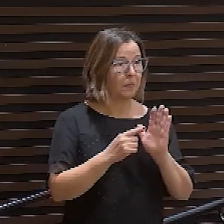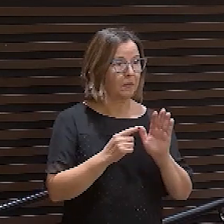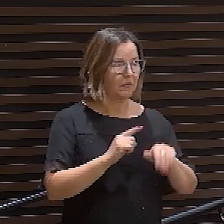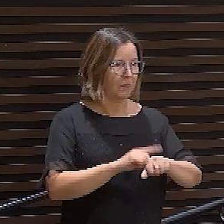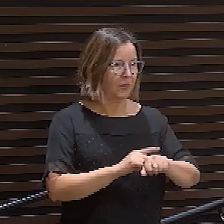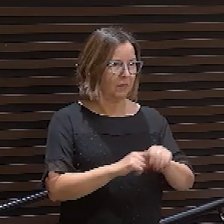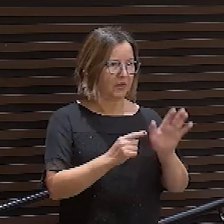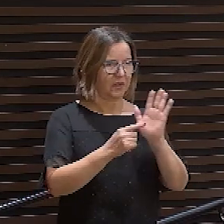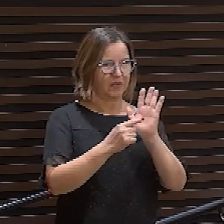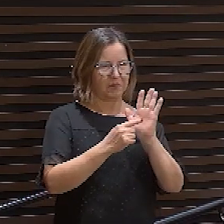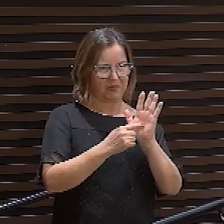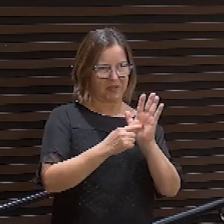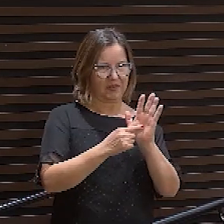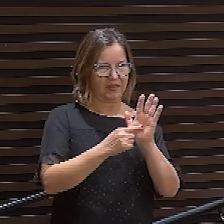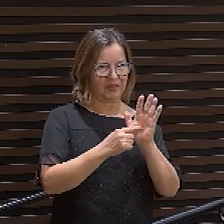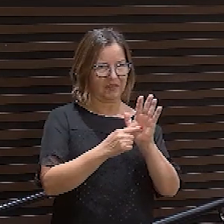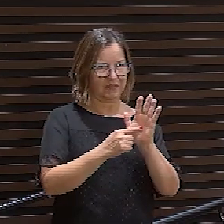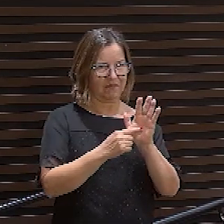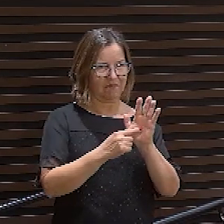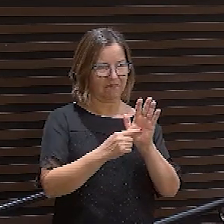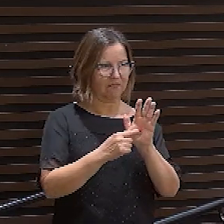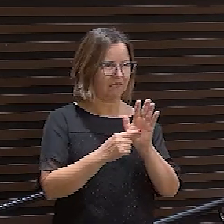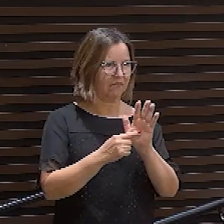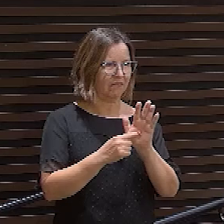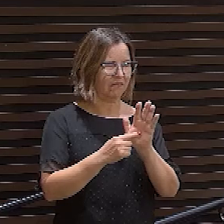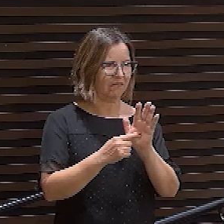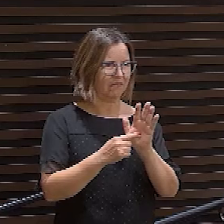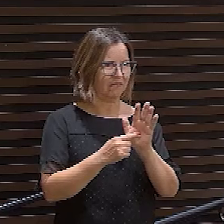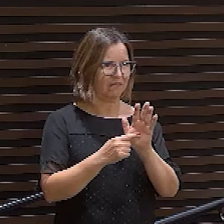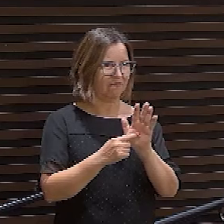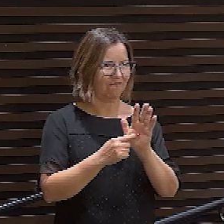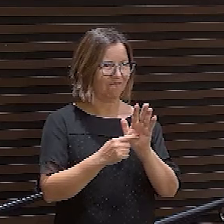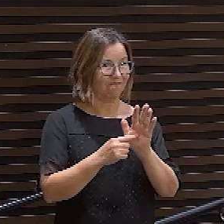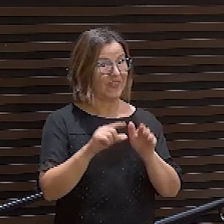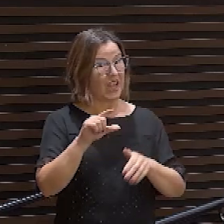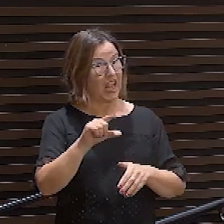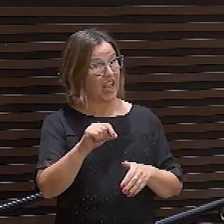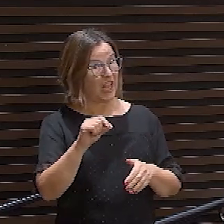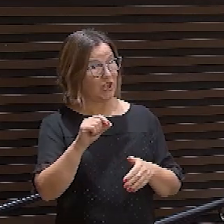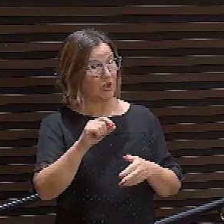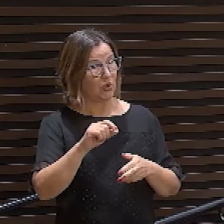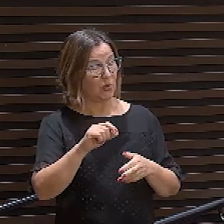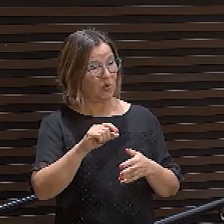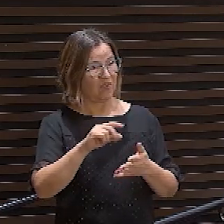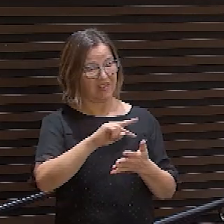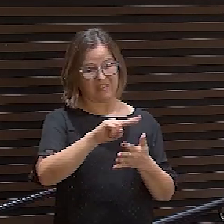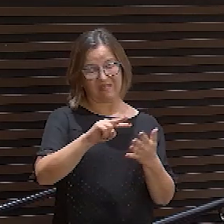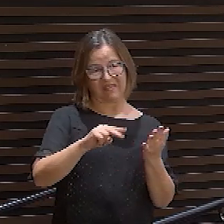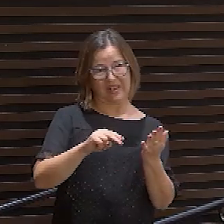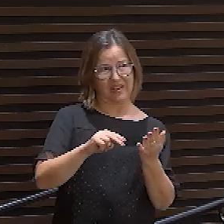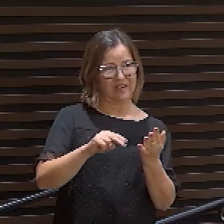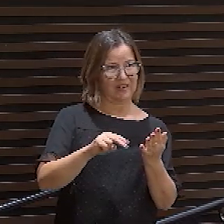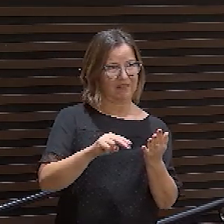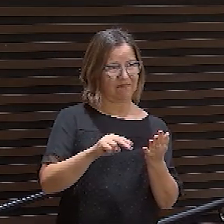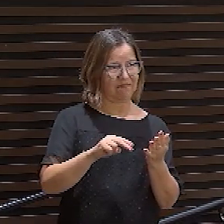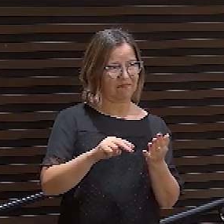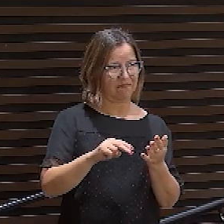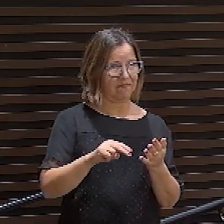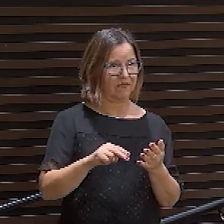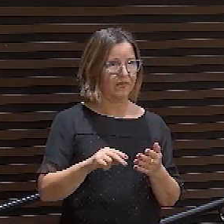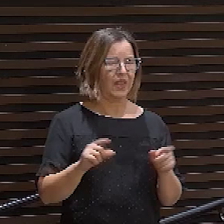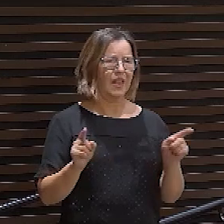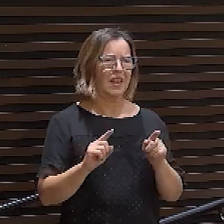várias possibilidades daquela entrega. Não pense que é uma coisinha de um texto que diz em